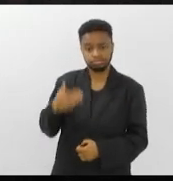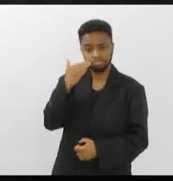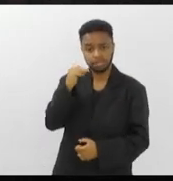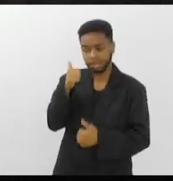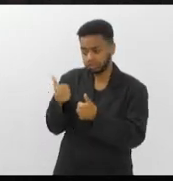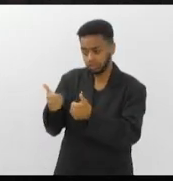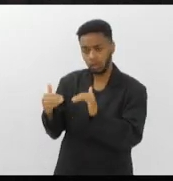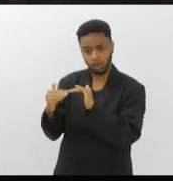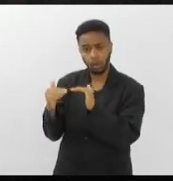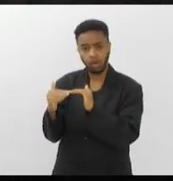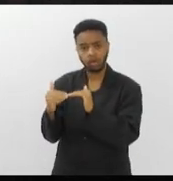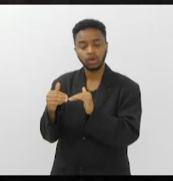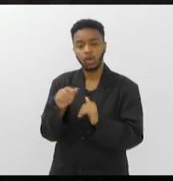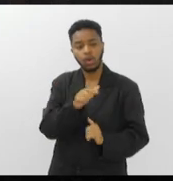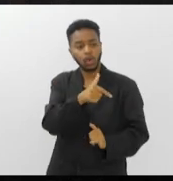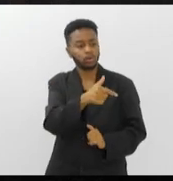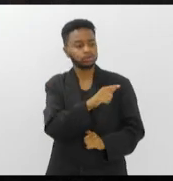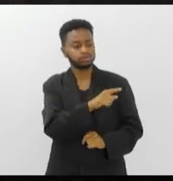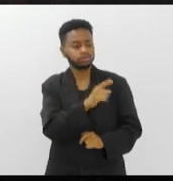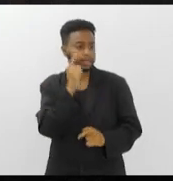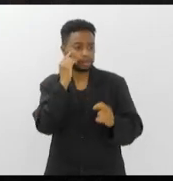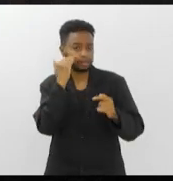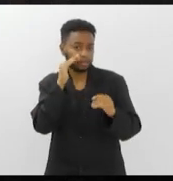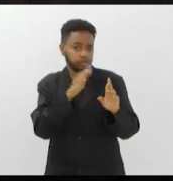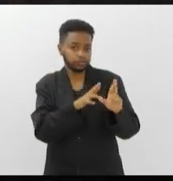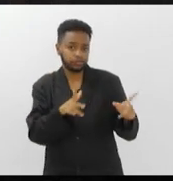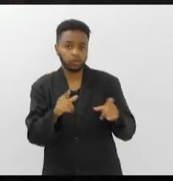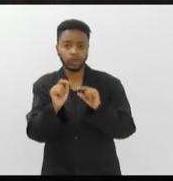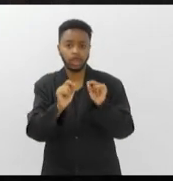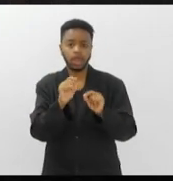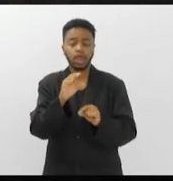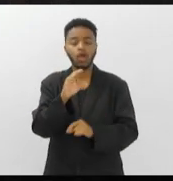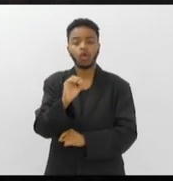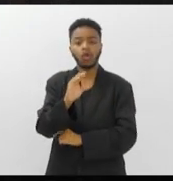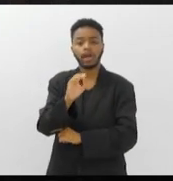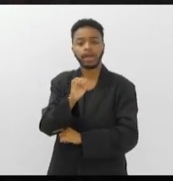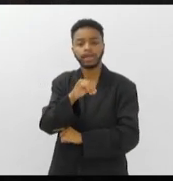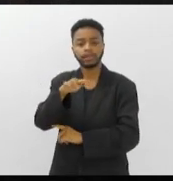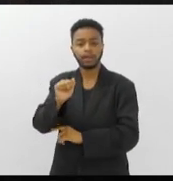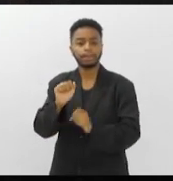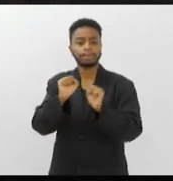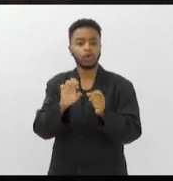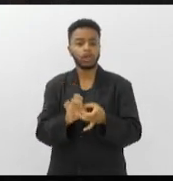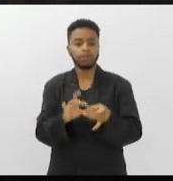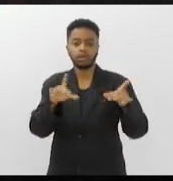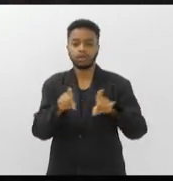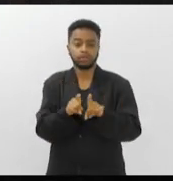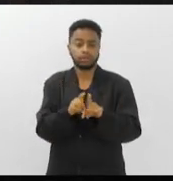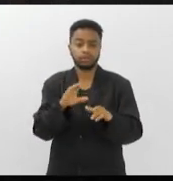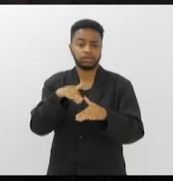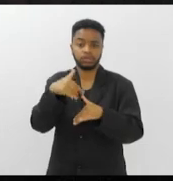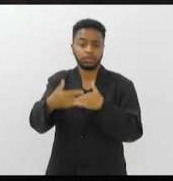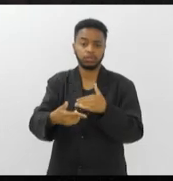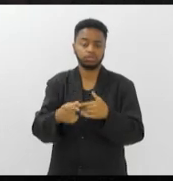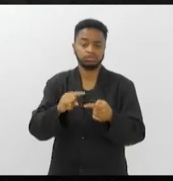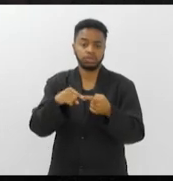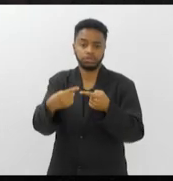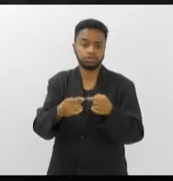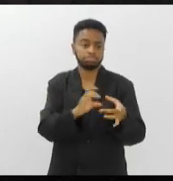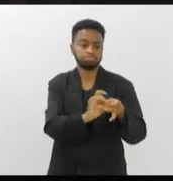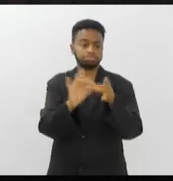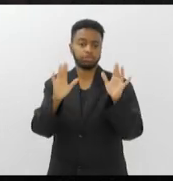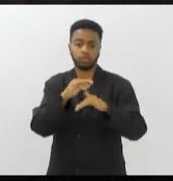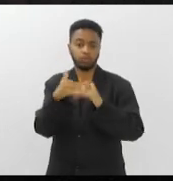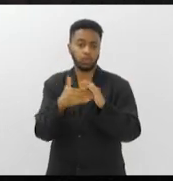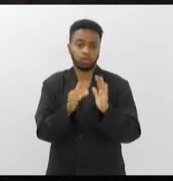dessa forma. Daqui a pouco um outro vai ter um entendimento que a cocaína também pode ser liberada, que o crack pode ser liberado, então libera a cocaína, libera o crack, está